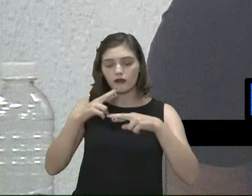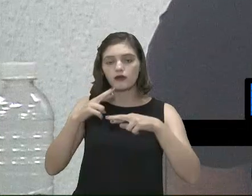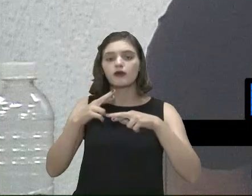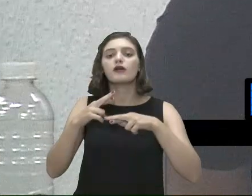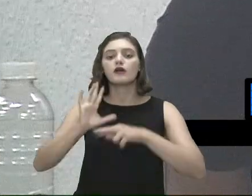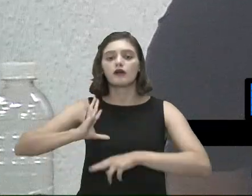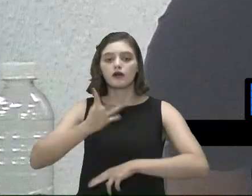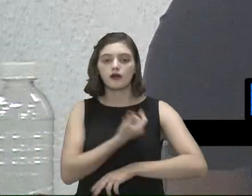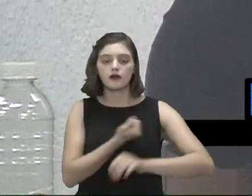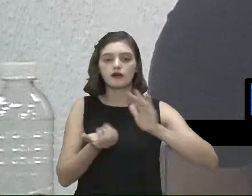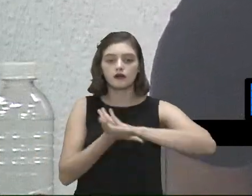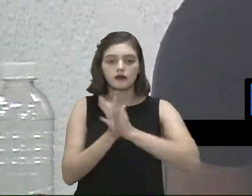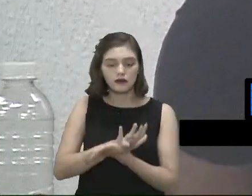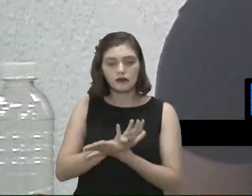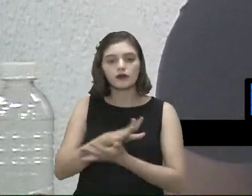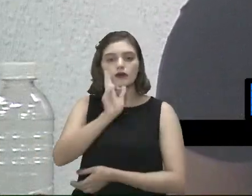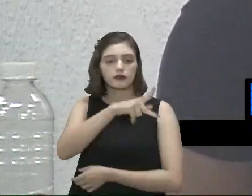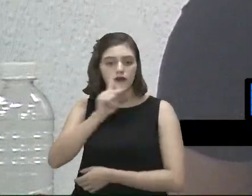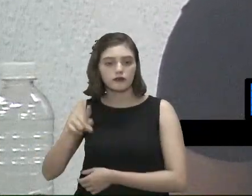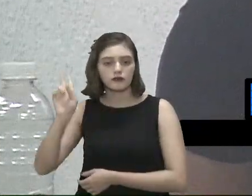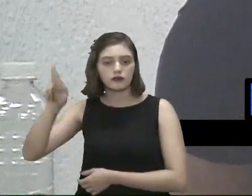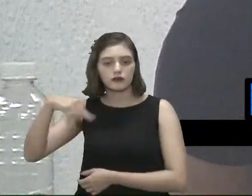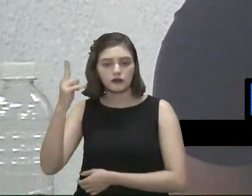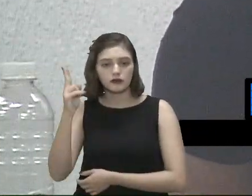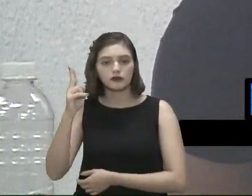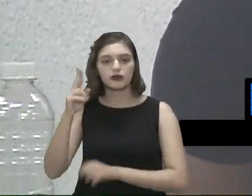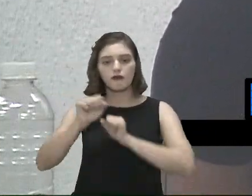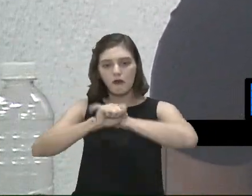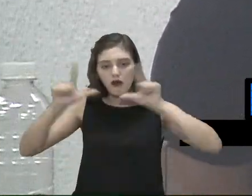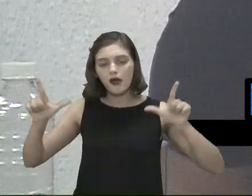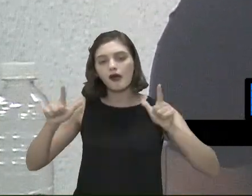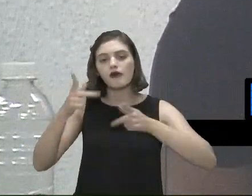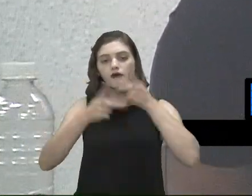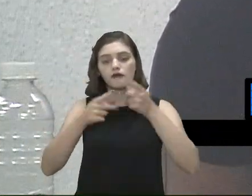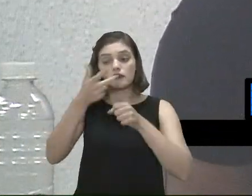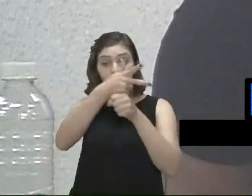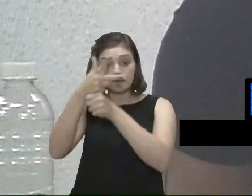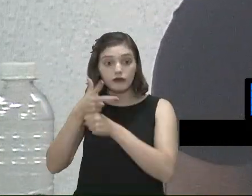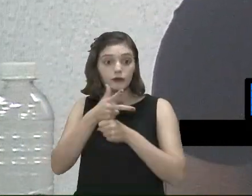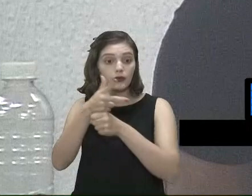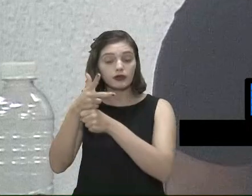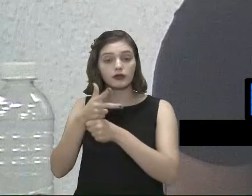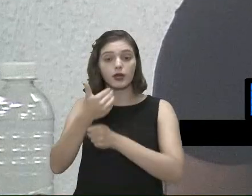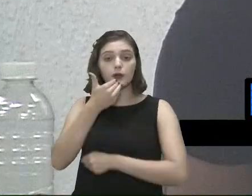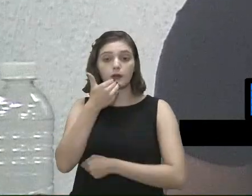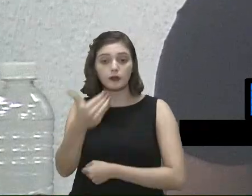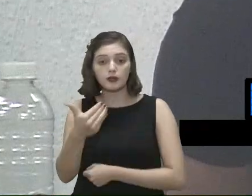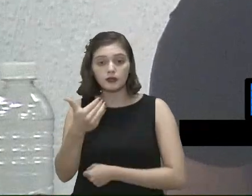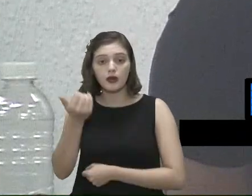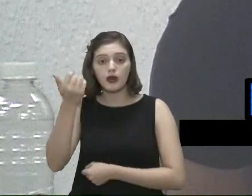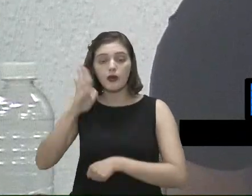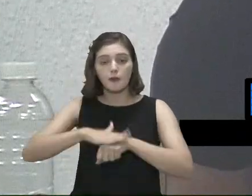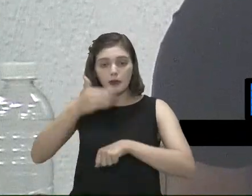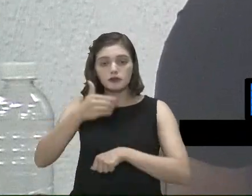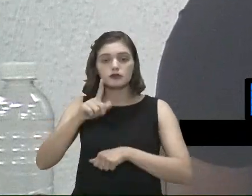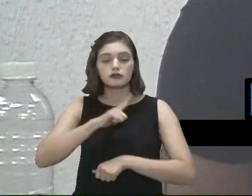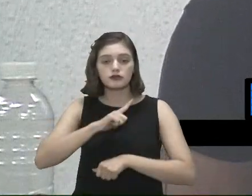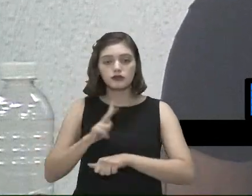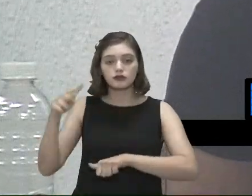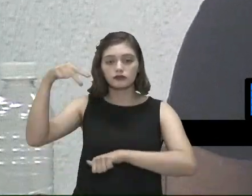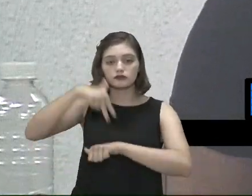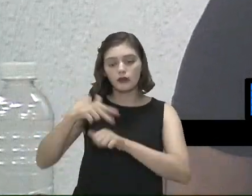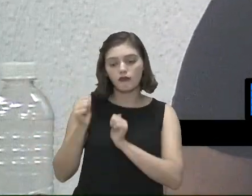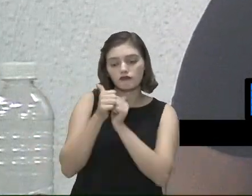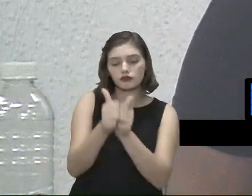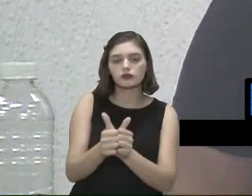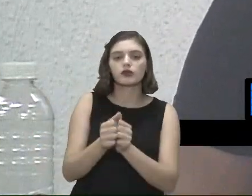sofri de uma das professoras da universidade, escancarada, isso foi filmado, né? Eu pedi para que mais pessoas estivessem ali comigo, porque eu sabia